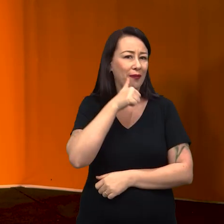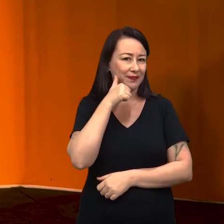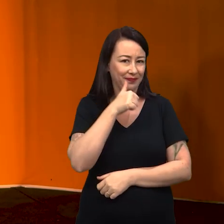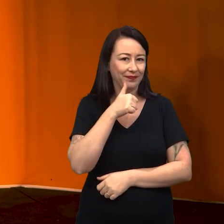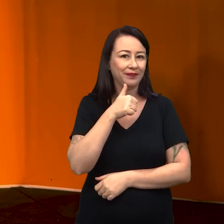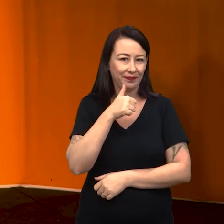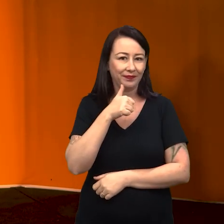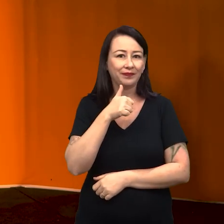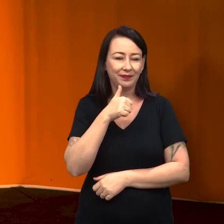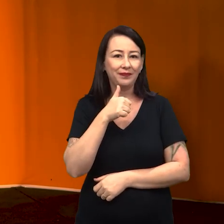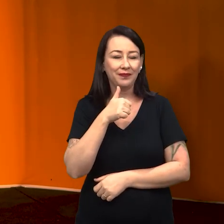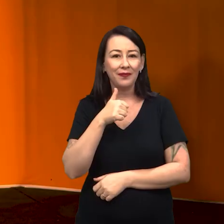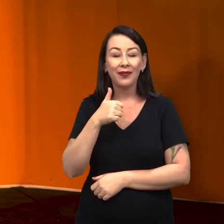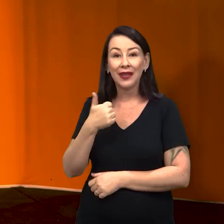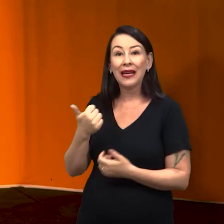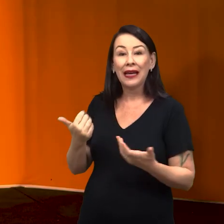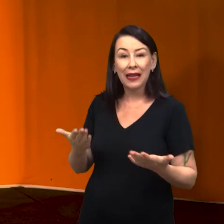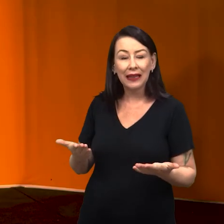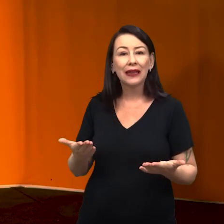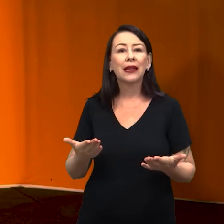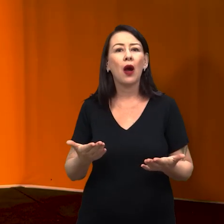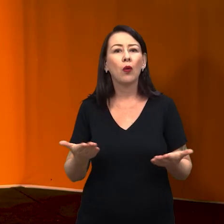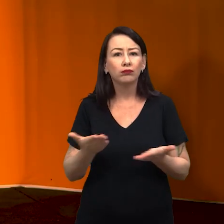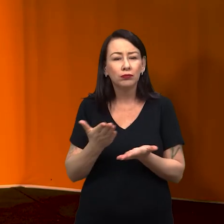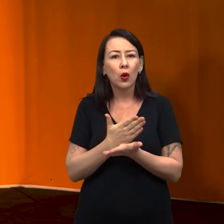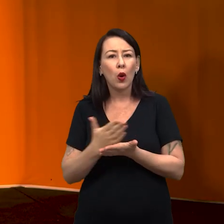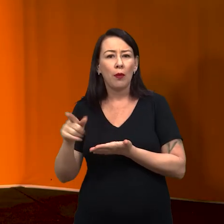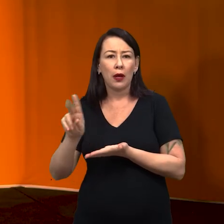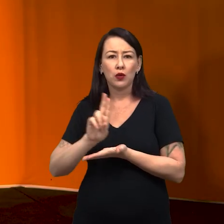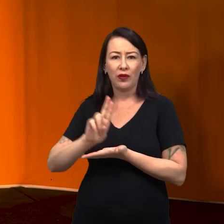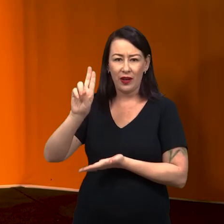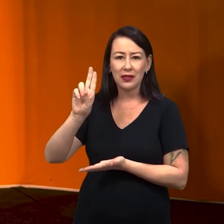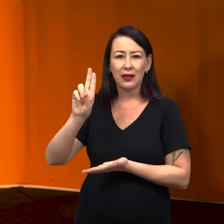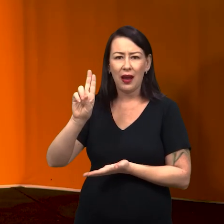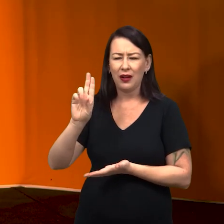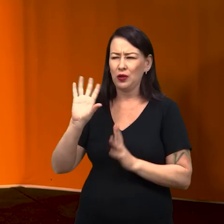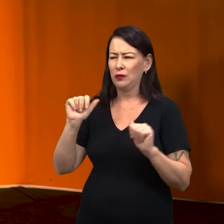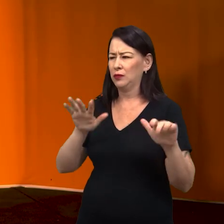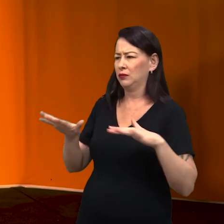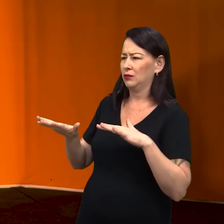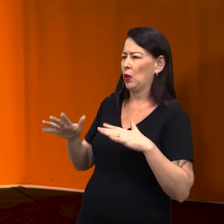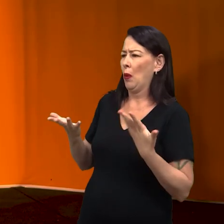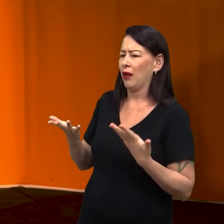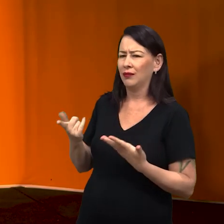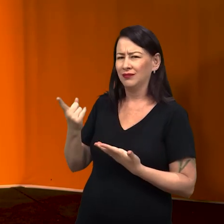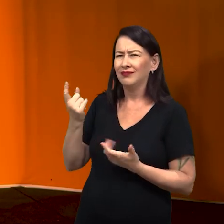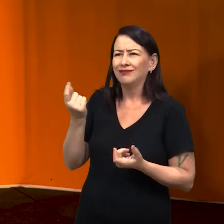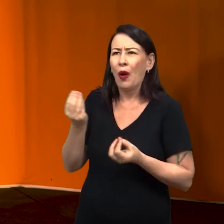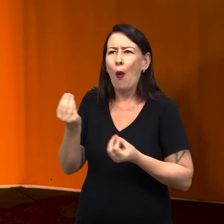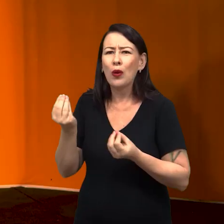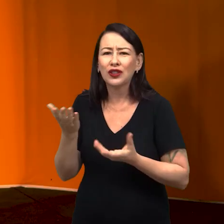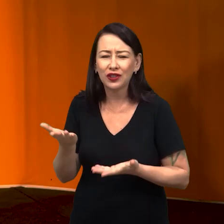E então, quando eu levo isso para a universidade, eles falam, mas de onde você tirou isso? Né? Você